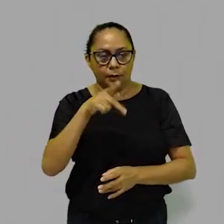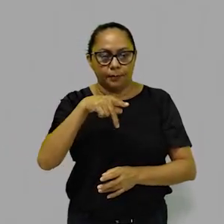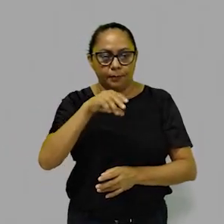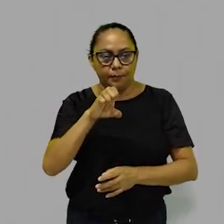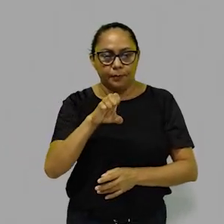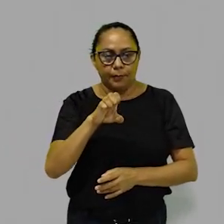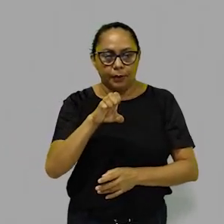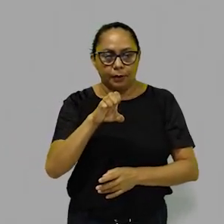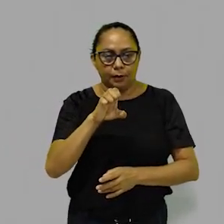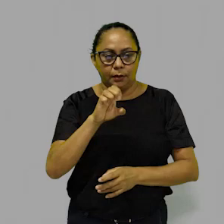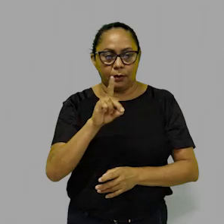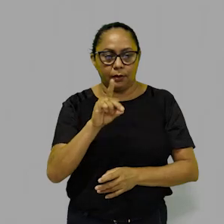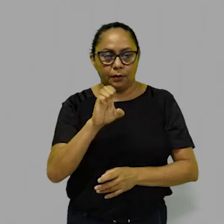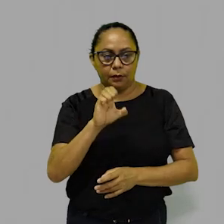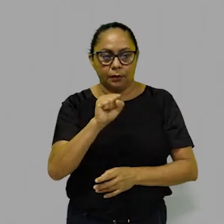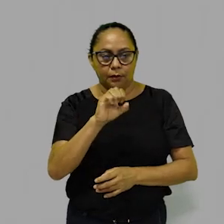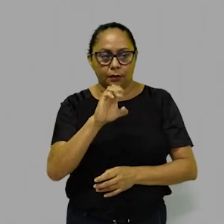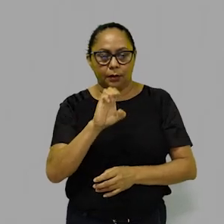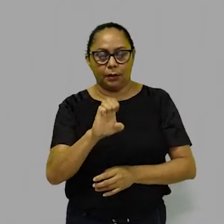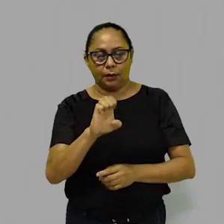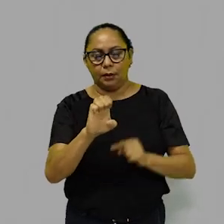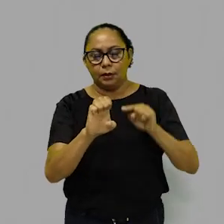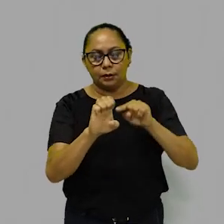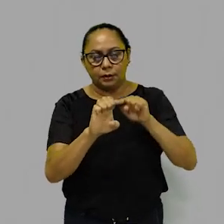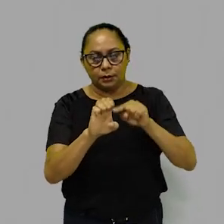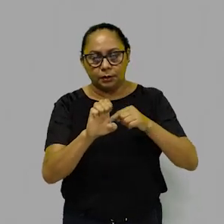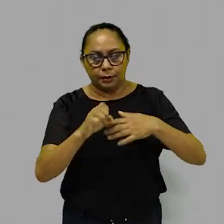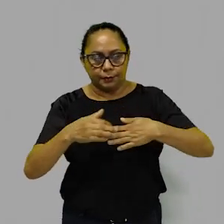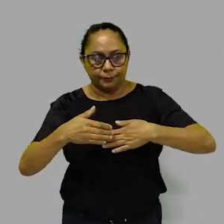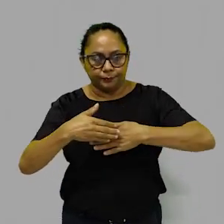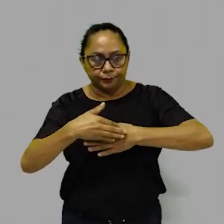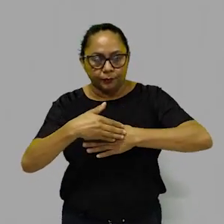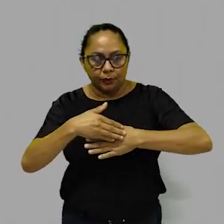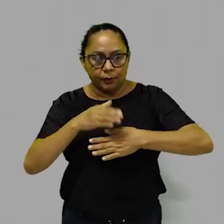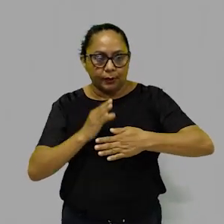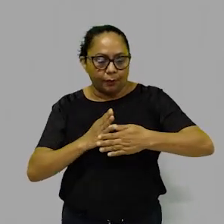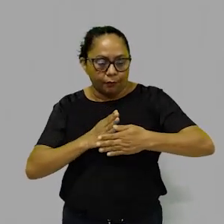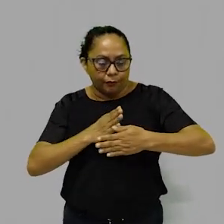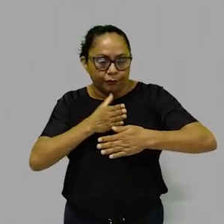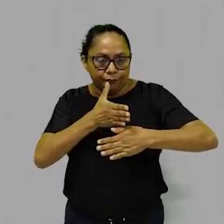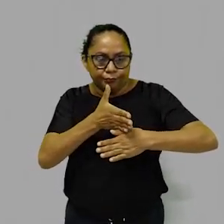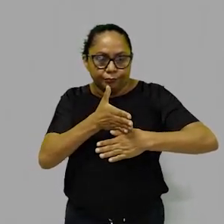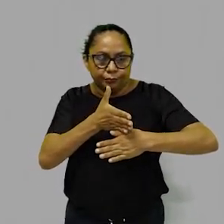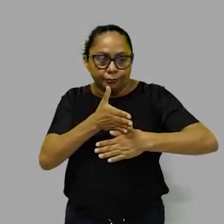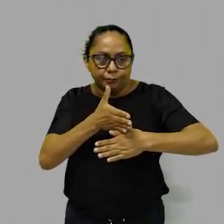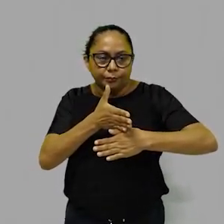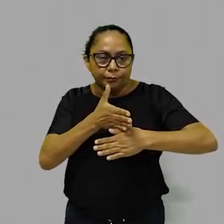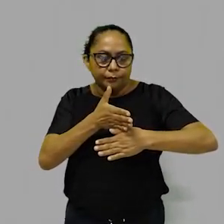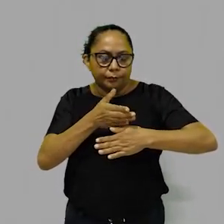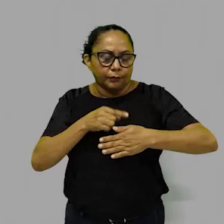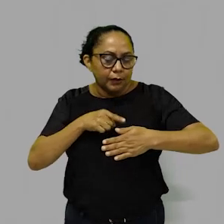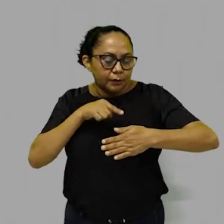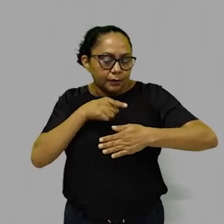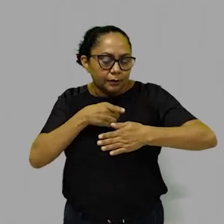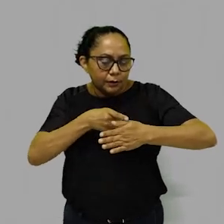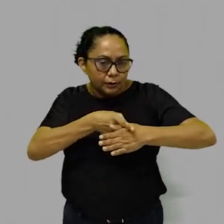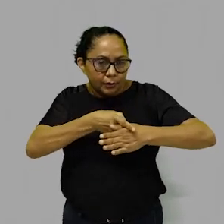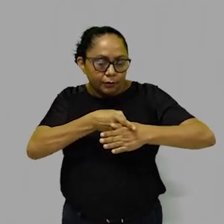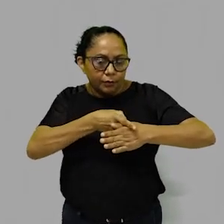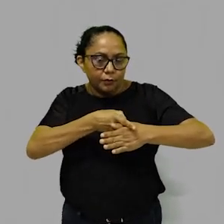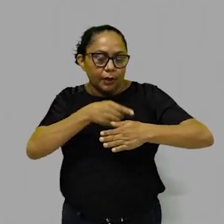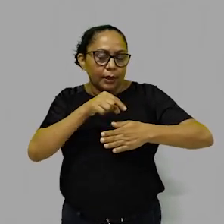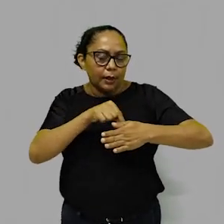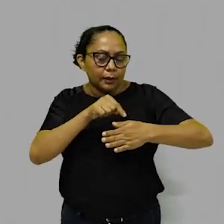gente? Tá vendo que a célula que está no vaso sanguíneo, ela está atravessando a parede do vaso? Isso é diapedese.